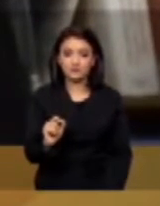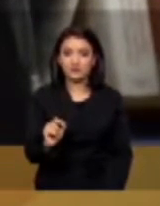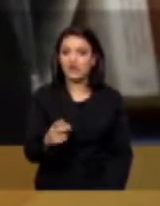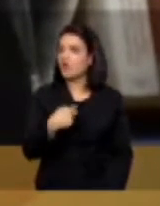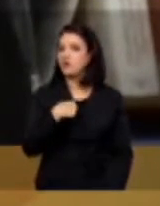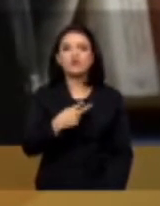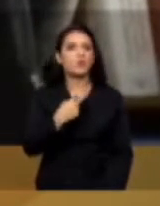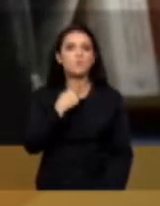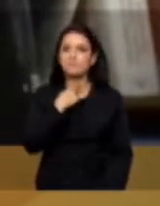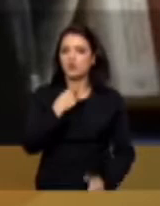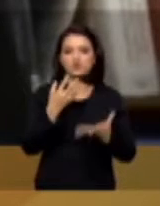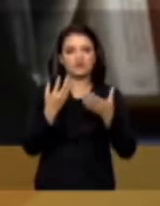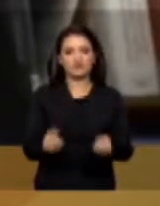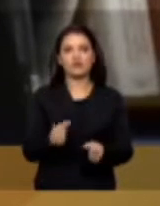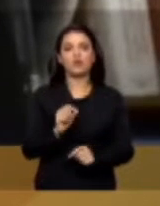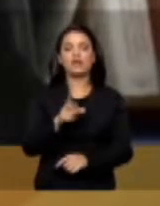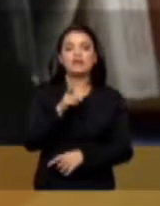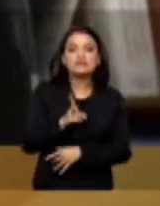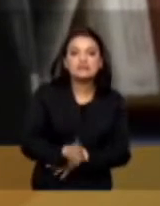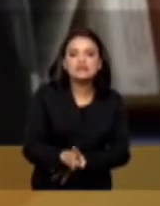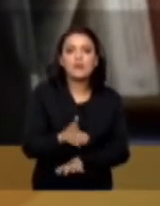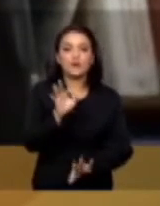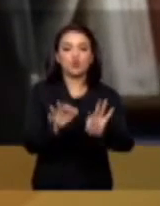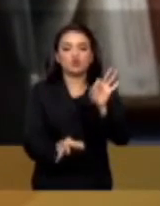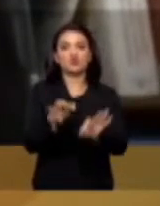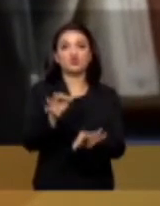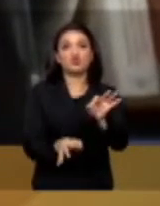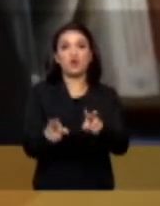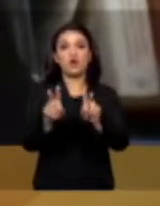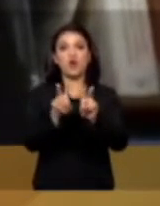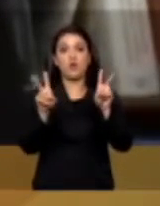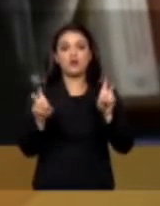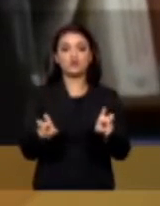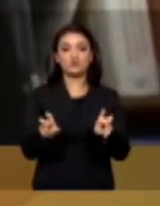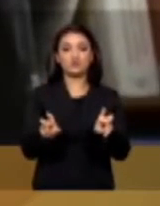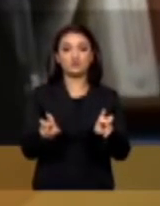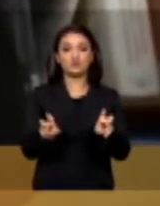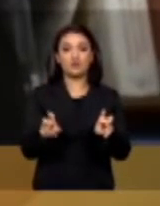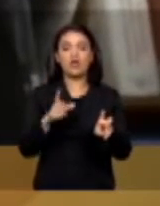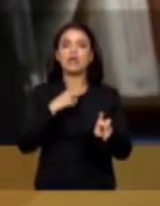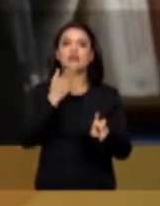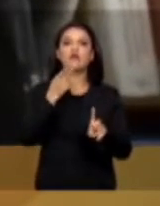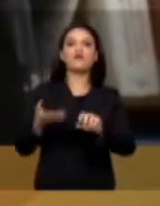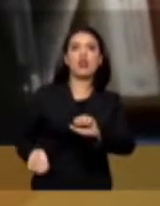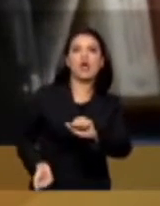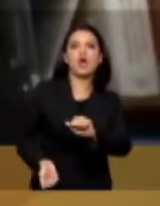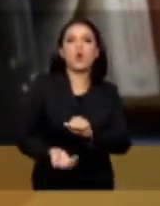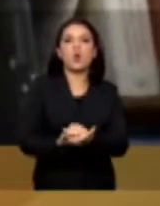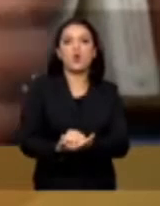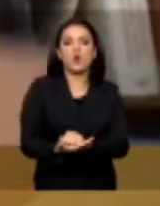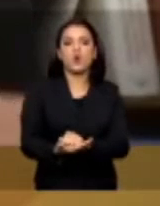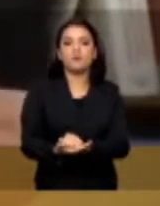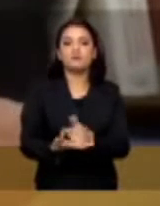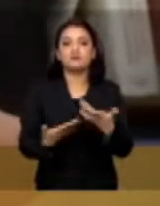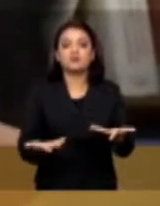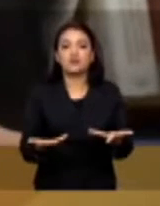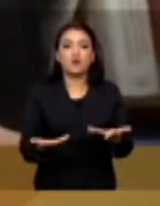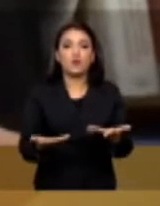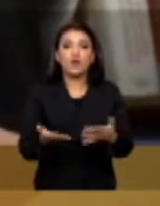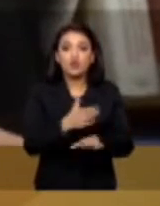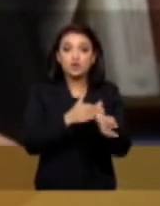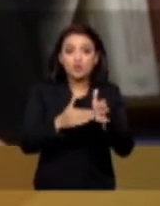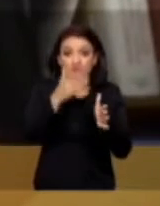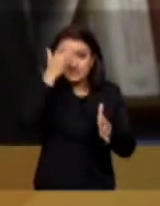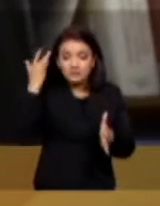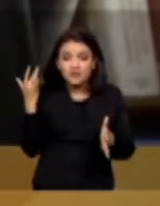posso aceitar que toda vez que nós estamos julgando uma questão, venha à baila a questão da corrupção e todos aqueles que se colocam